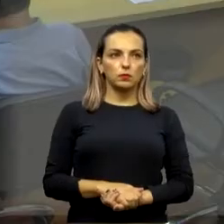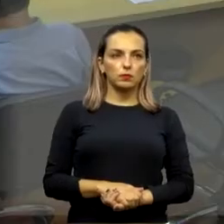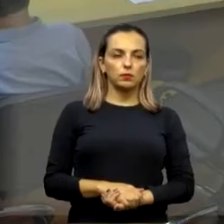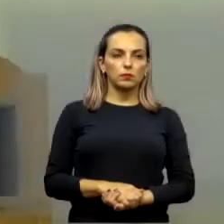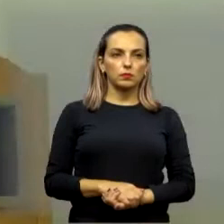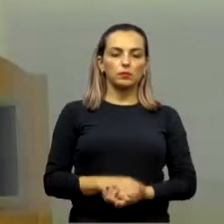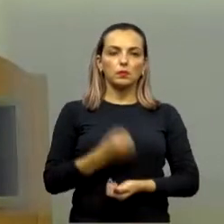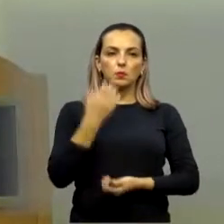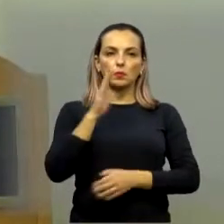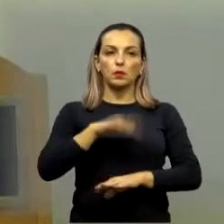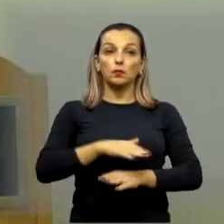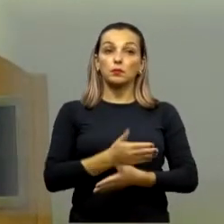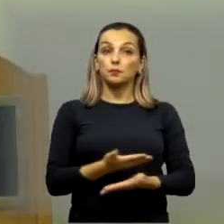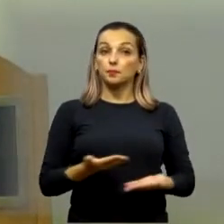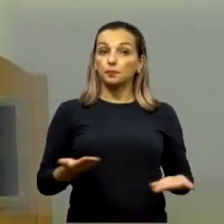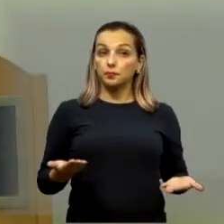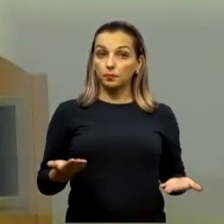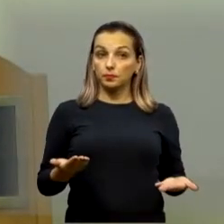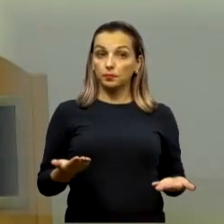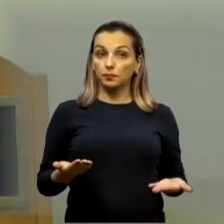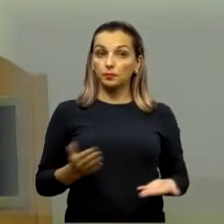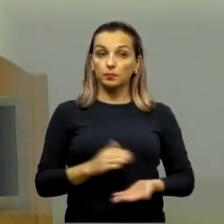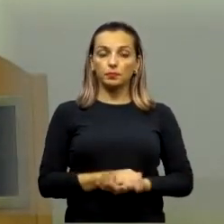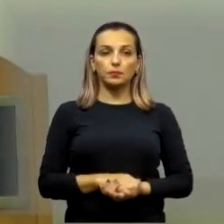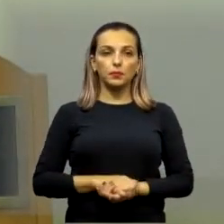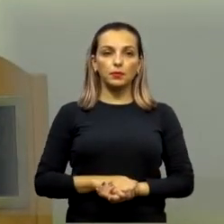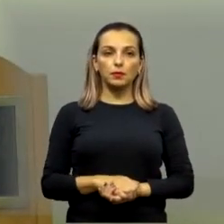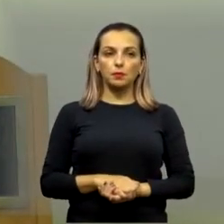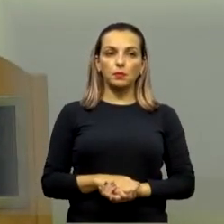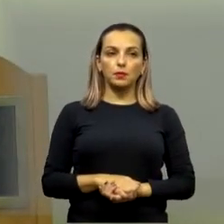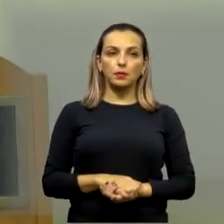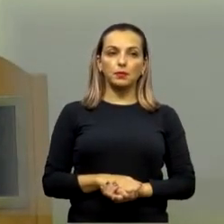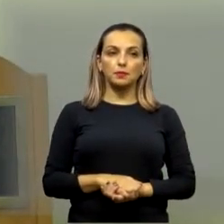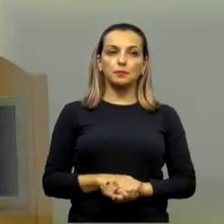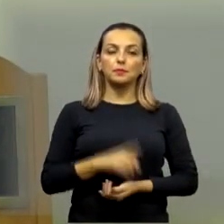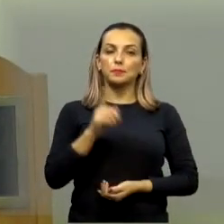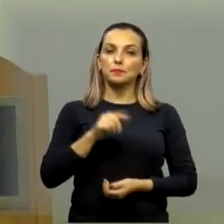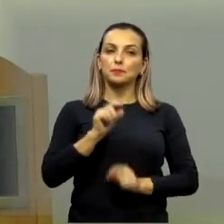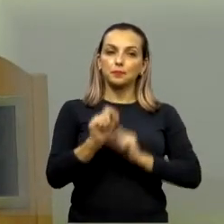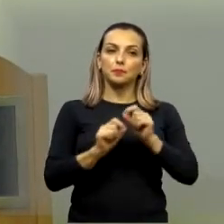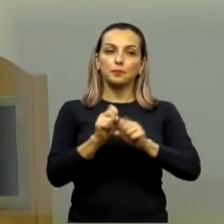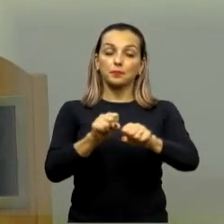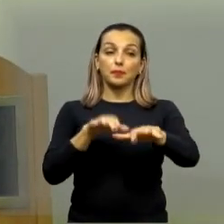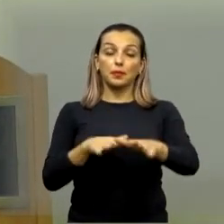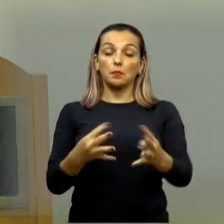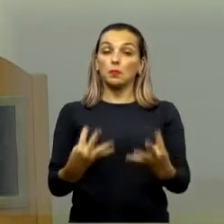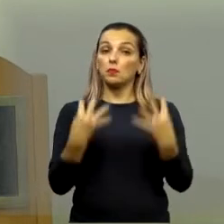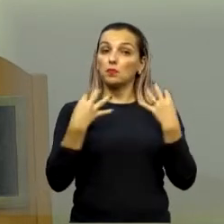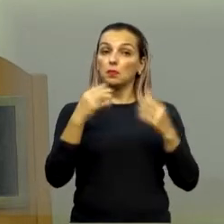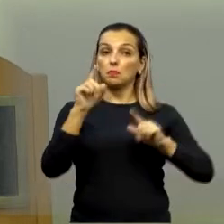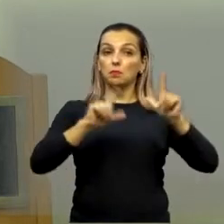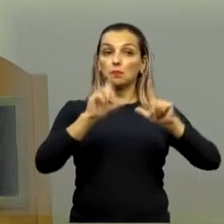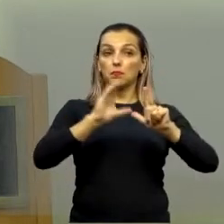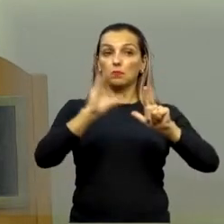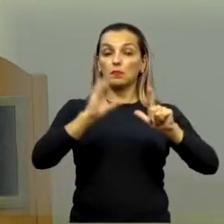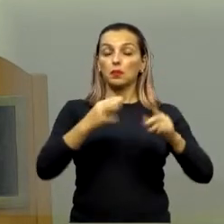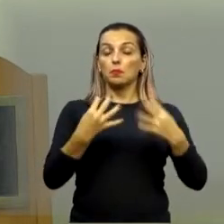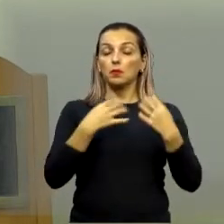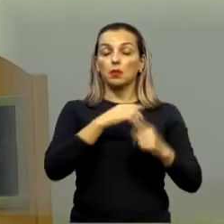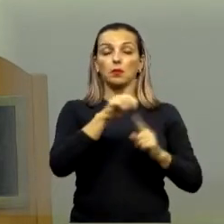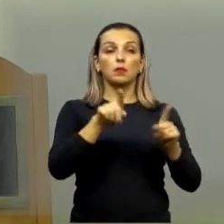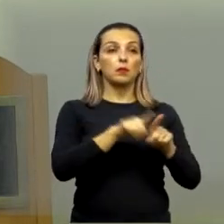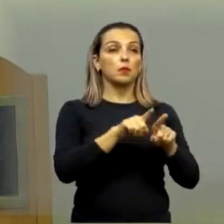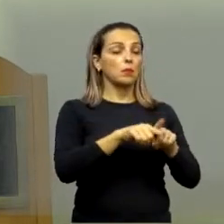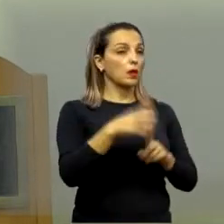boa tarde a todos nós temos acompanha aqui no plenário pela televisão e na rádio